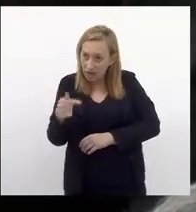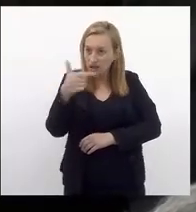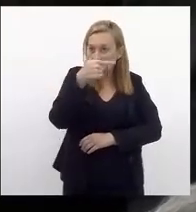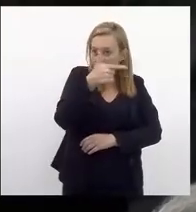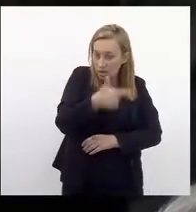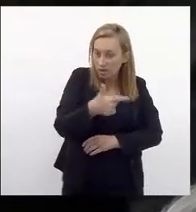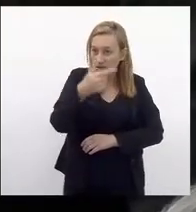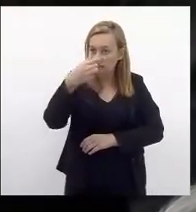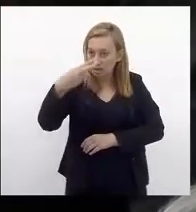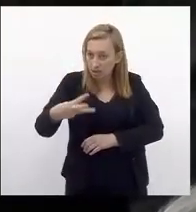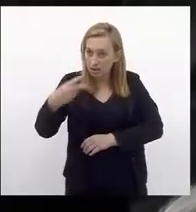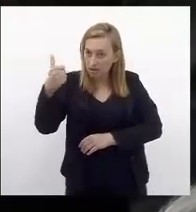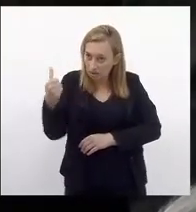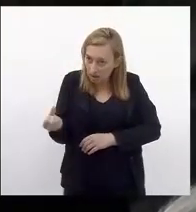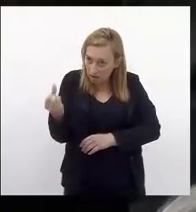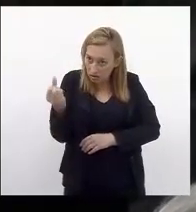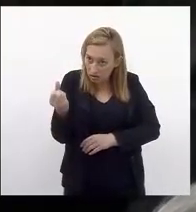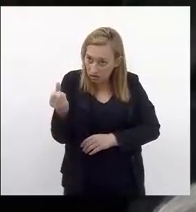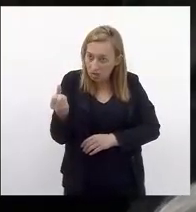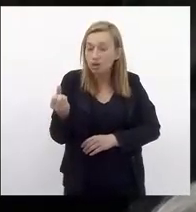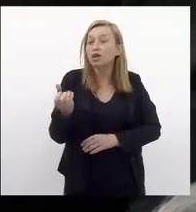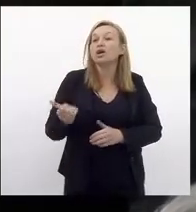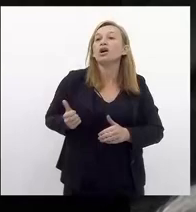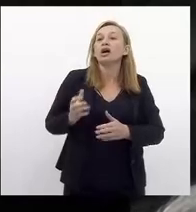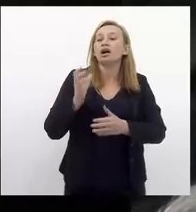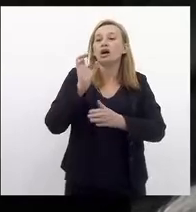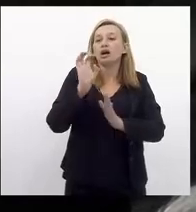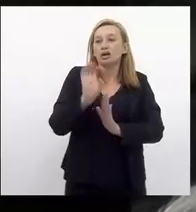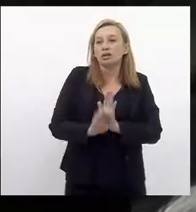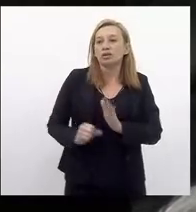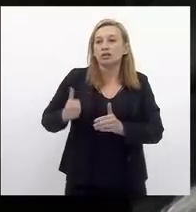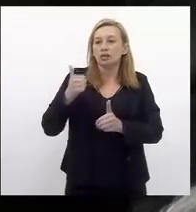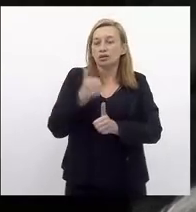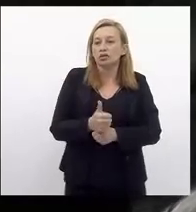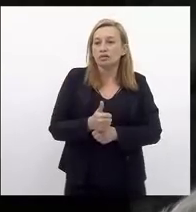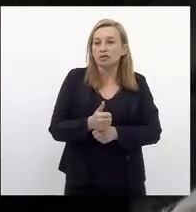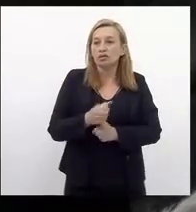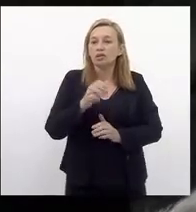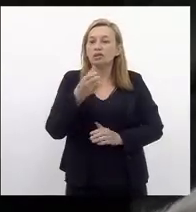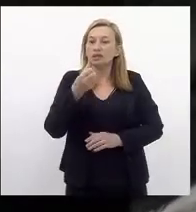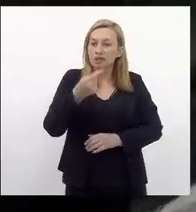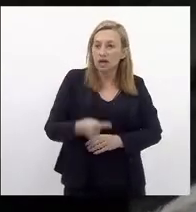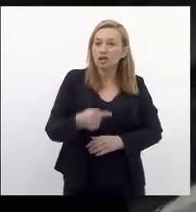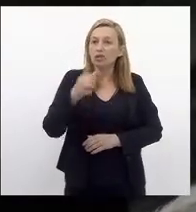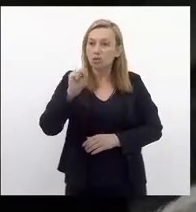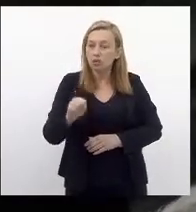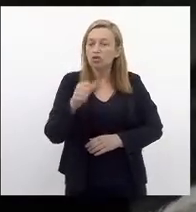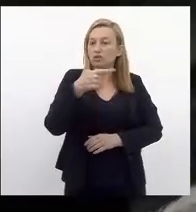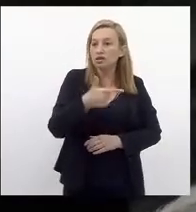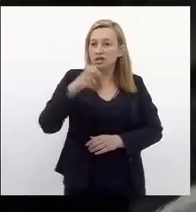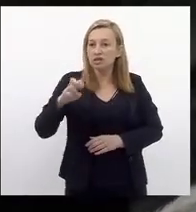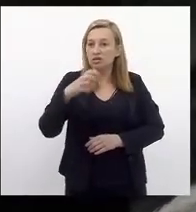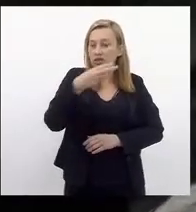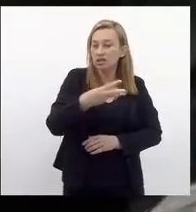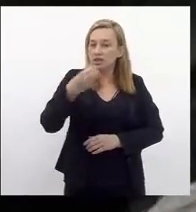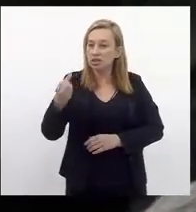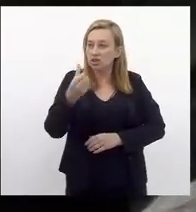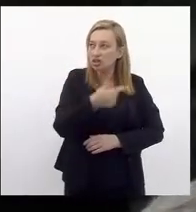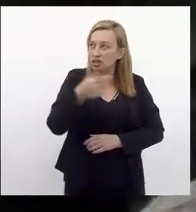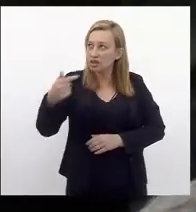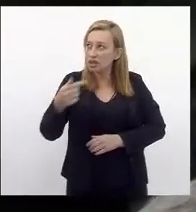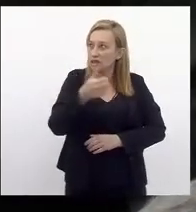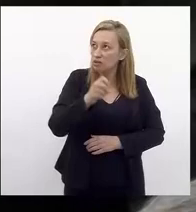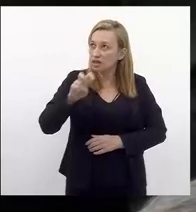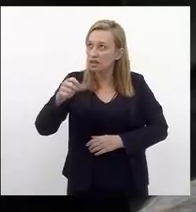236 favorável com subemenda continuar ativa as emendas 78 25/36